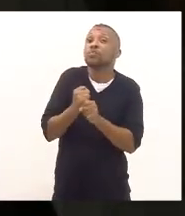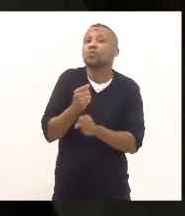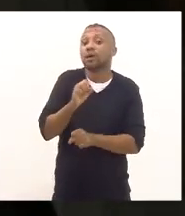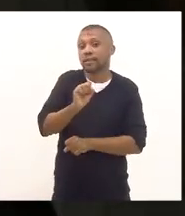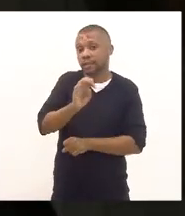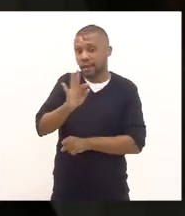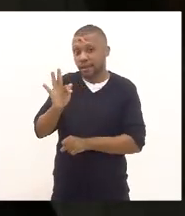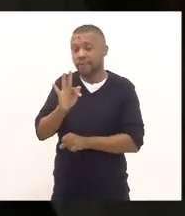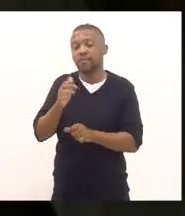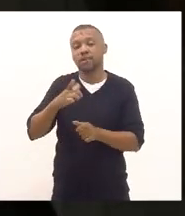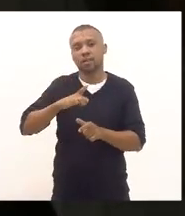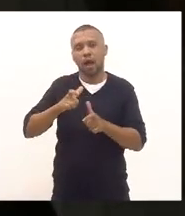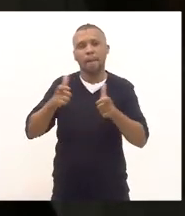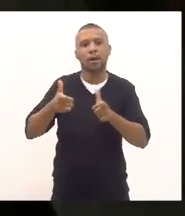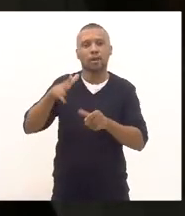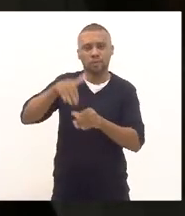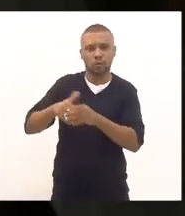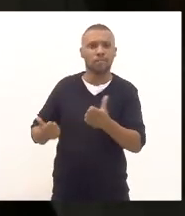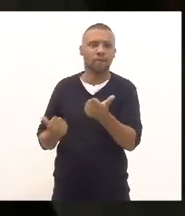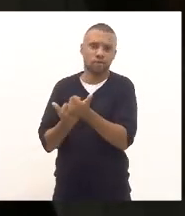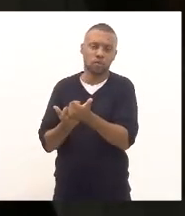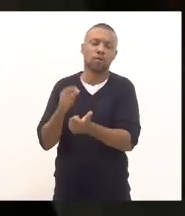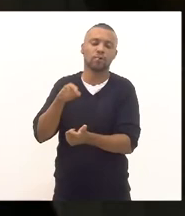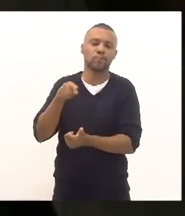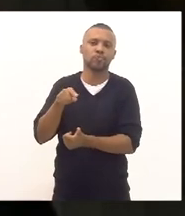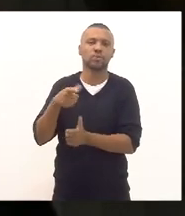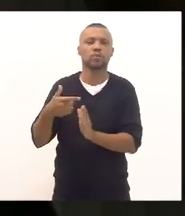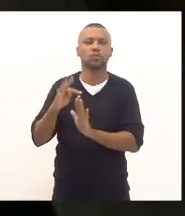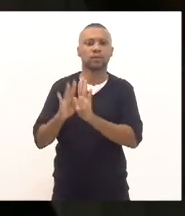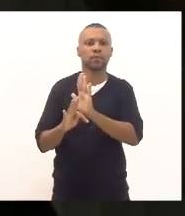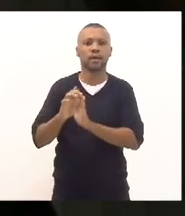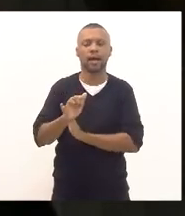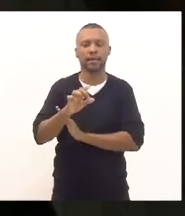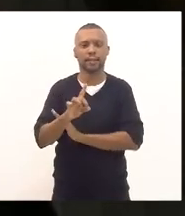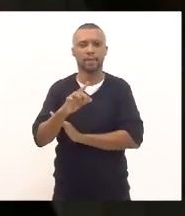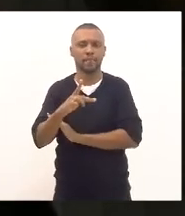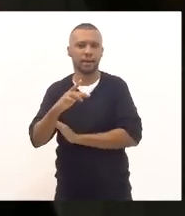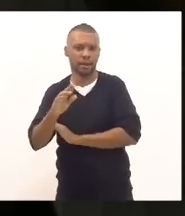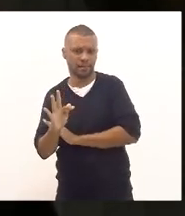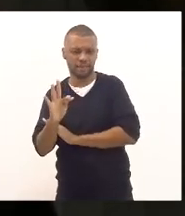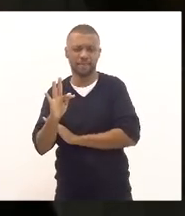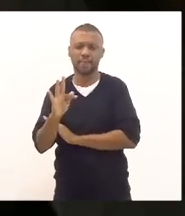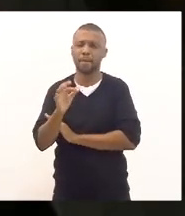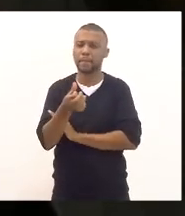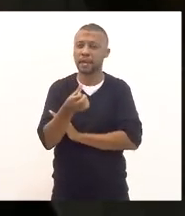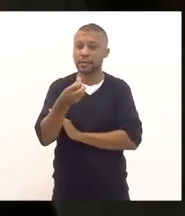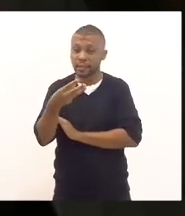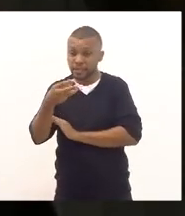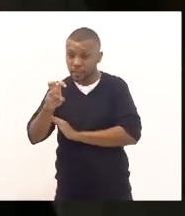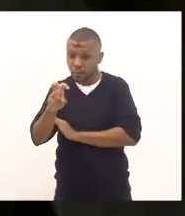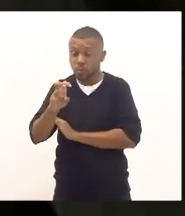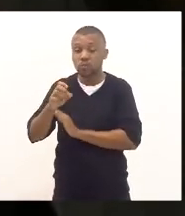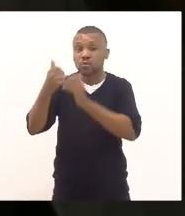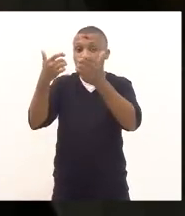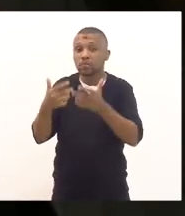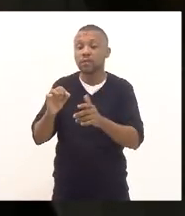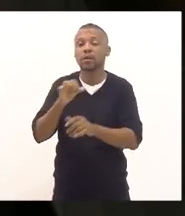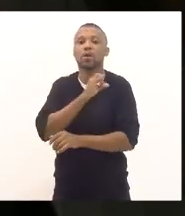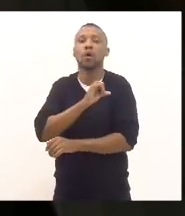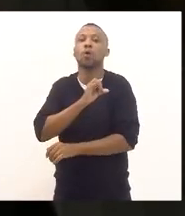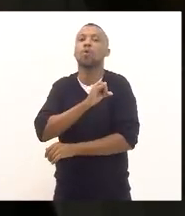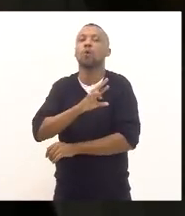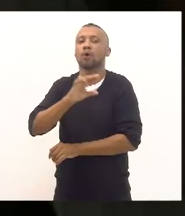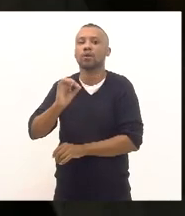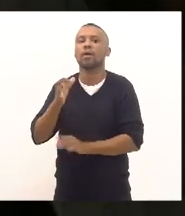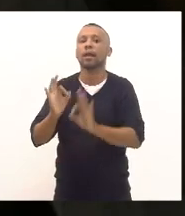Federal formou maioria em favor do texto da adpf 6 35 e determinou que o Estado do Rio de Janeiro